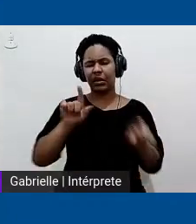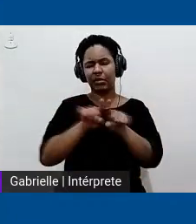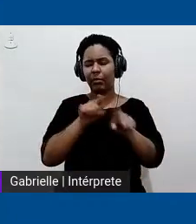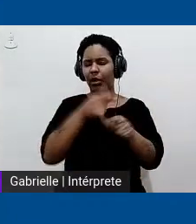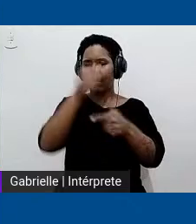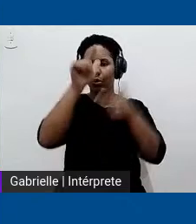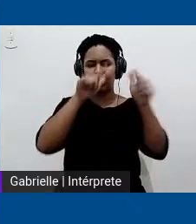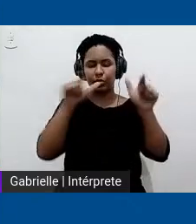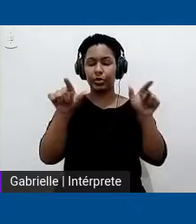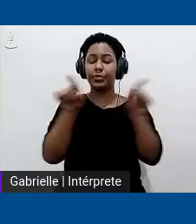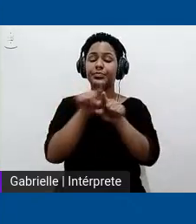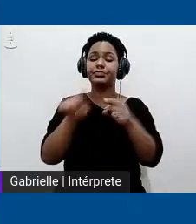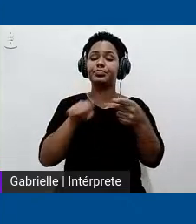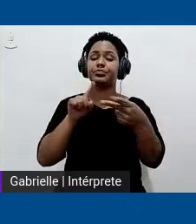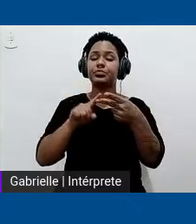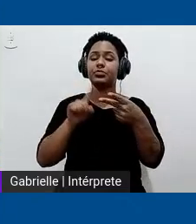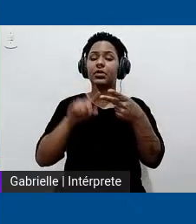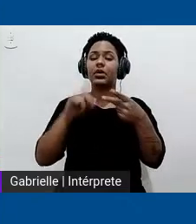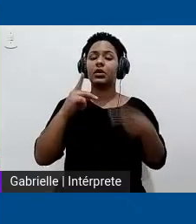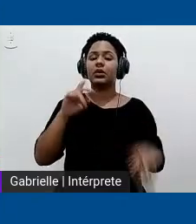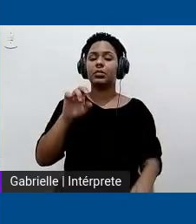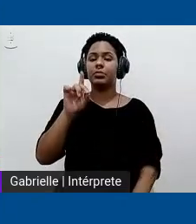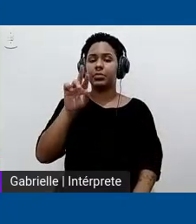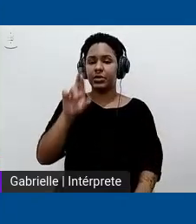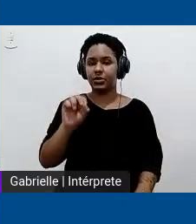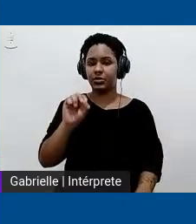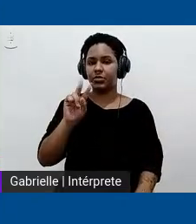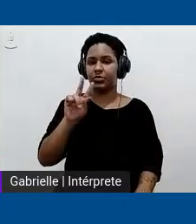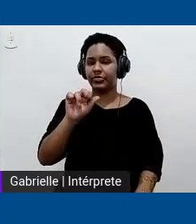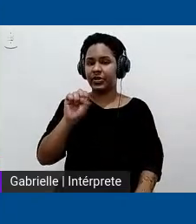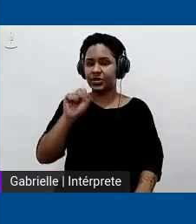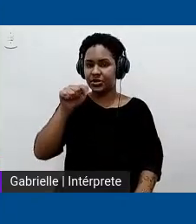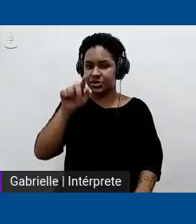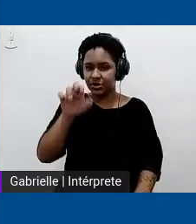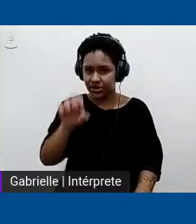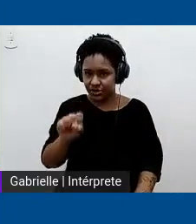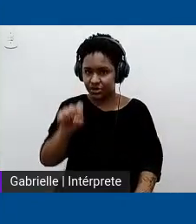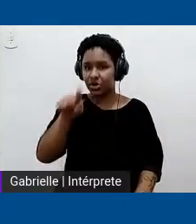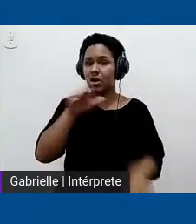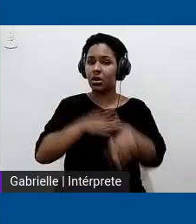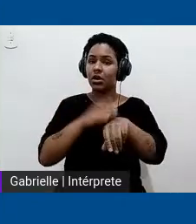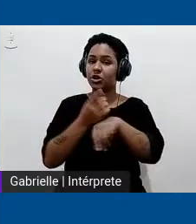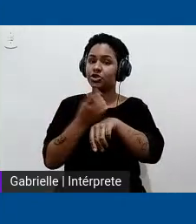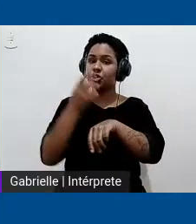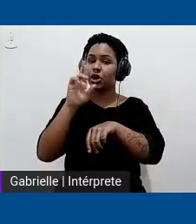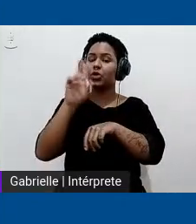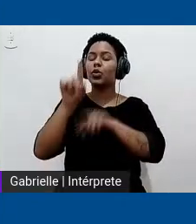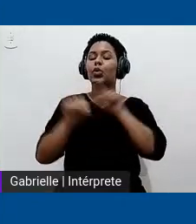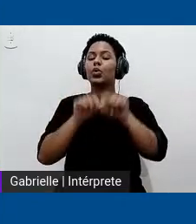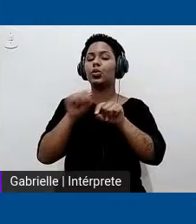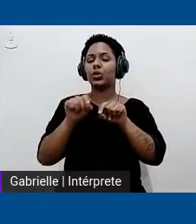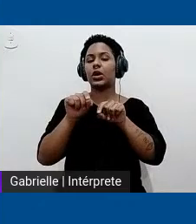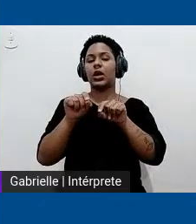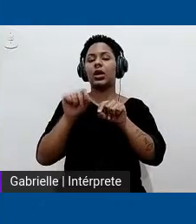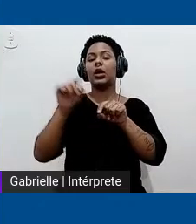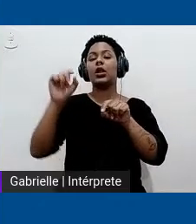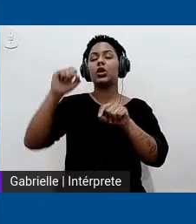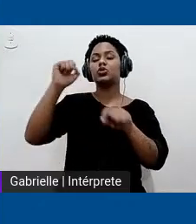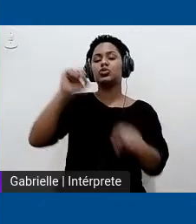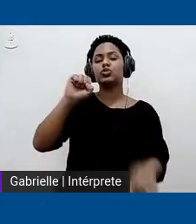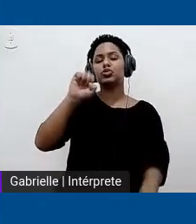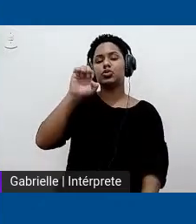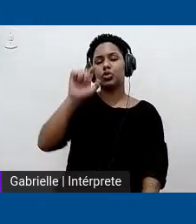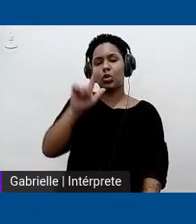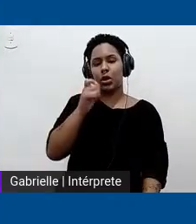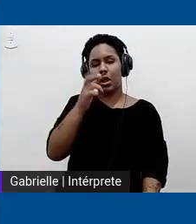Pedro Vasques também foi diretor do Solar do Jambeiro e atualmente trabalha como editor de literatura brasileira na